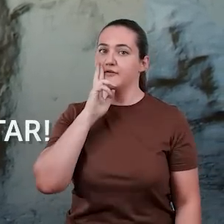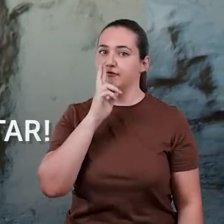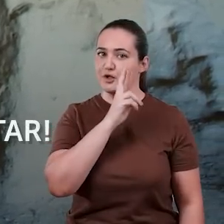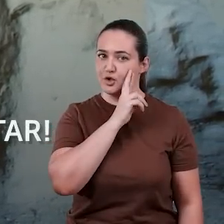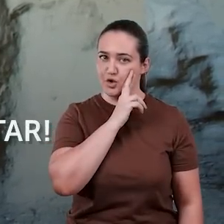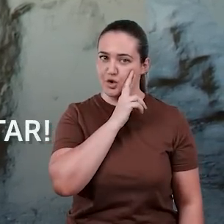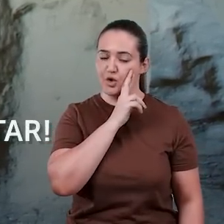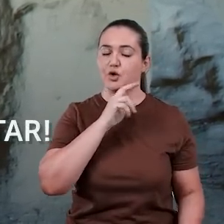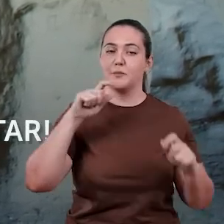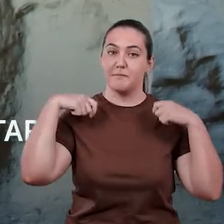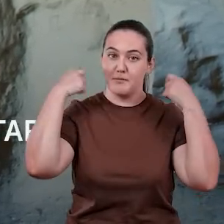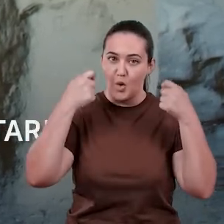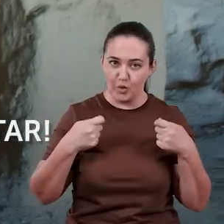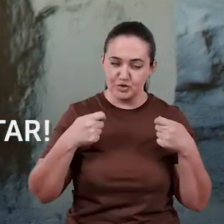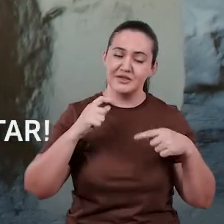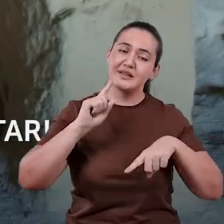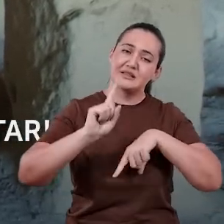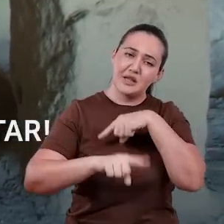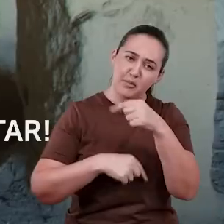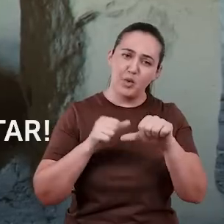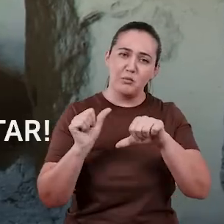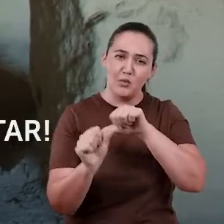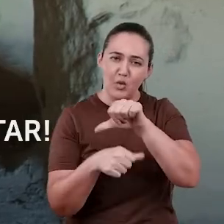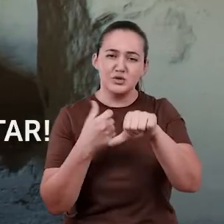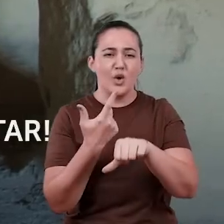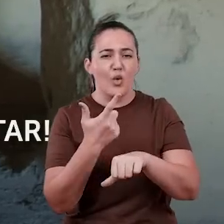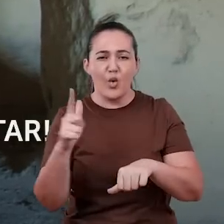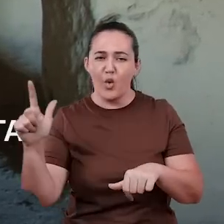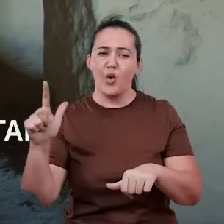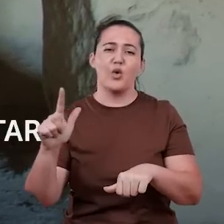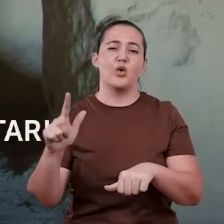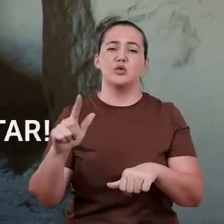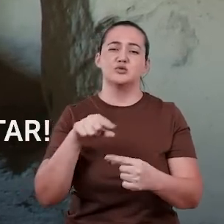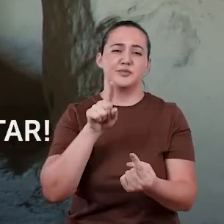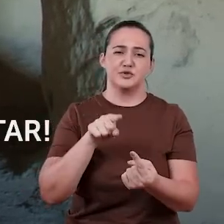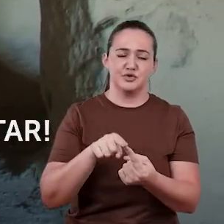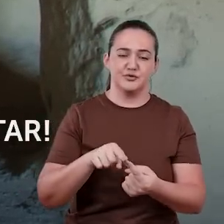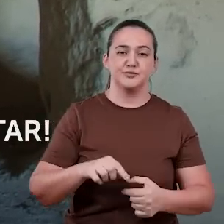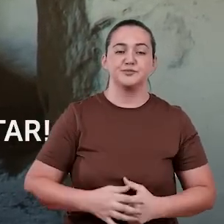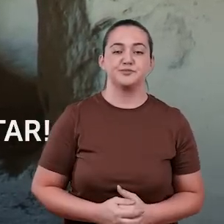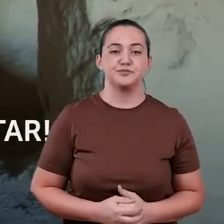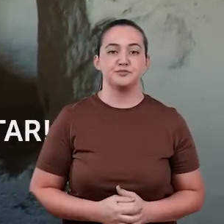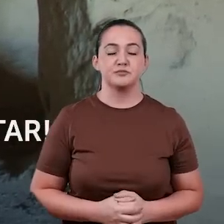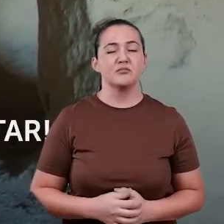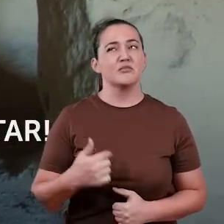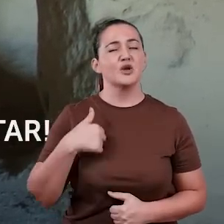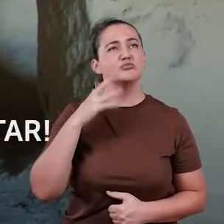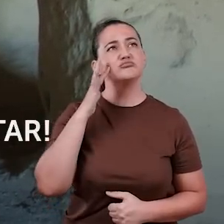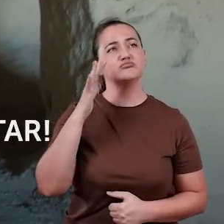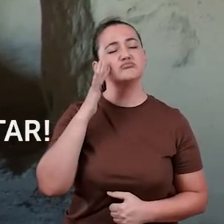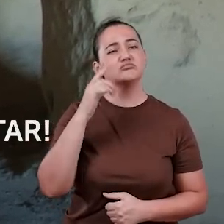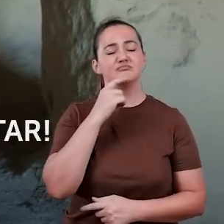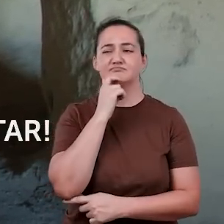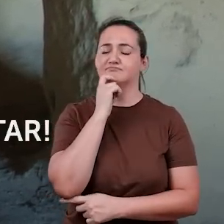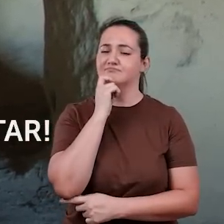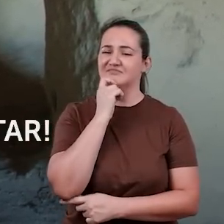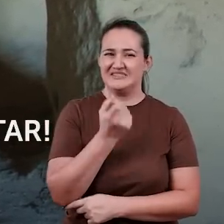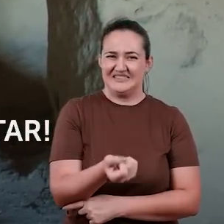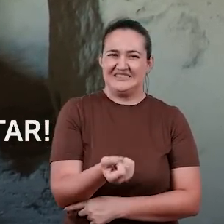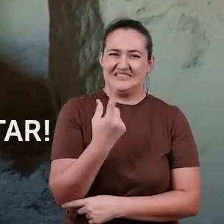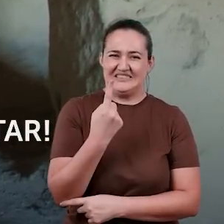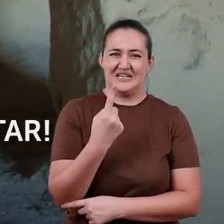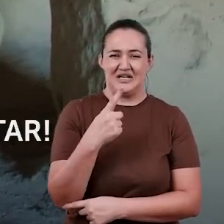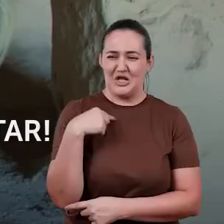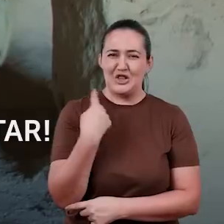para os monges e depois foi reutilizado com vários outros propósitos. Aí eu fico pensando, que